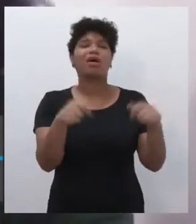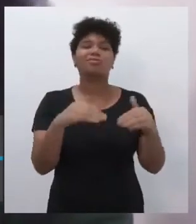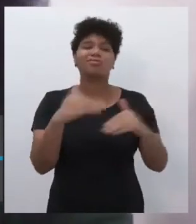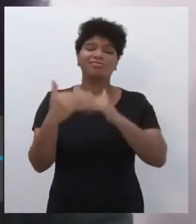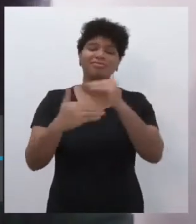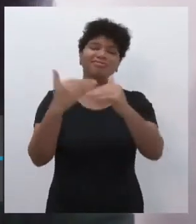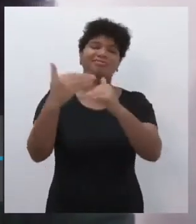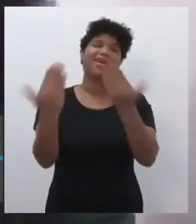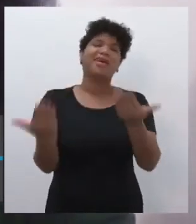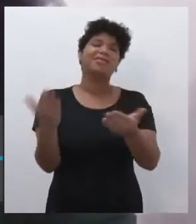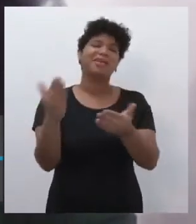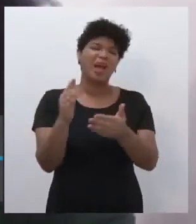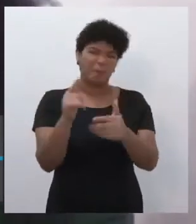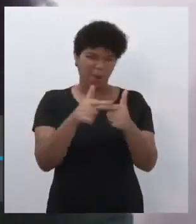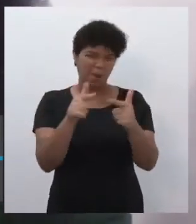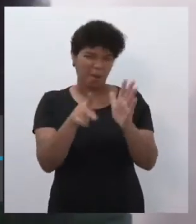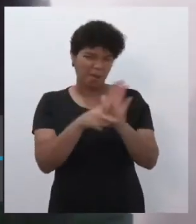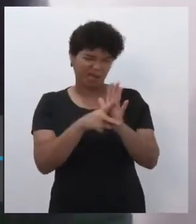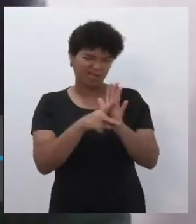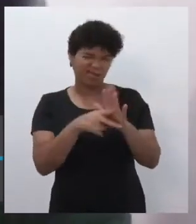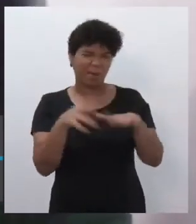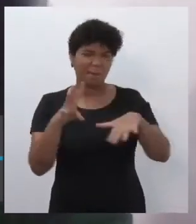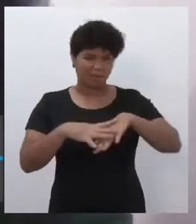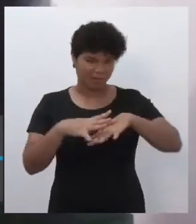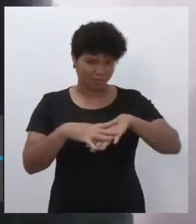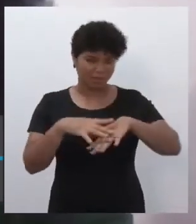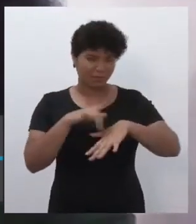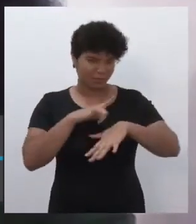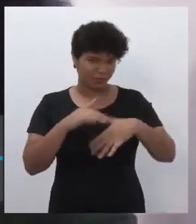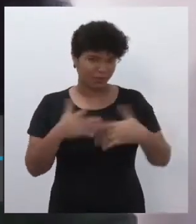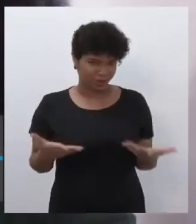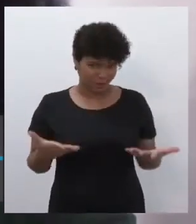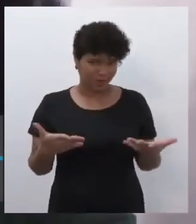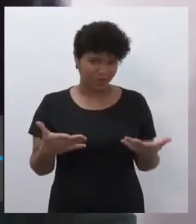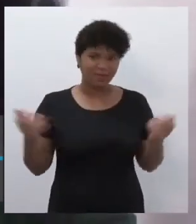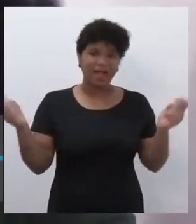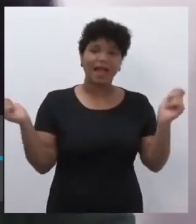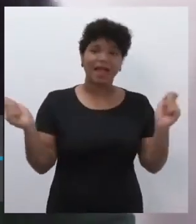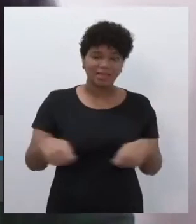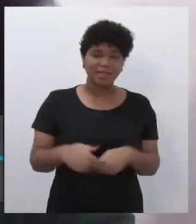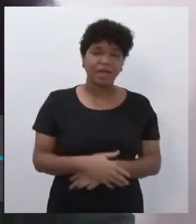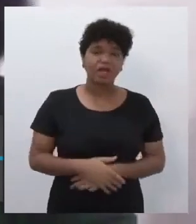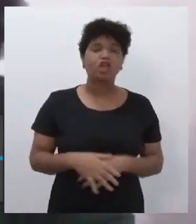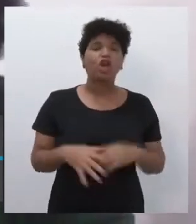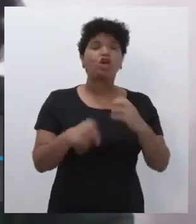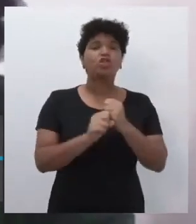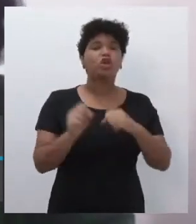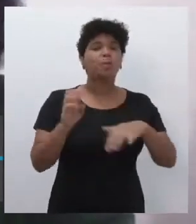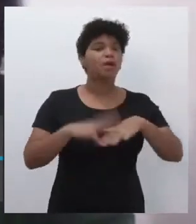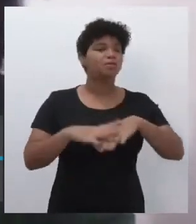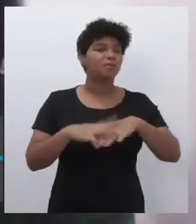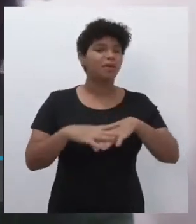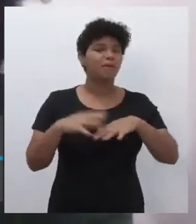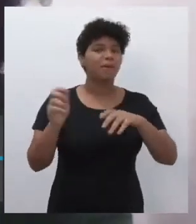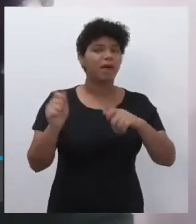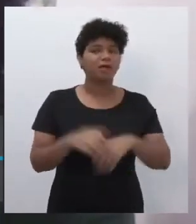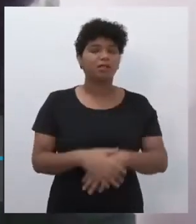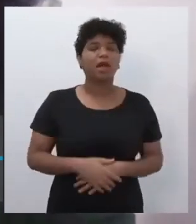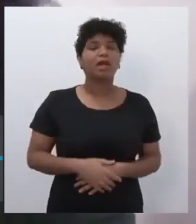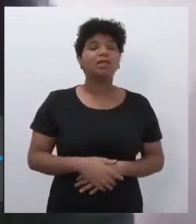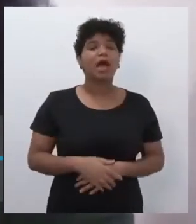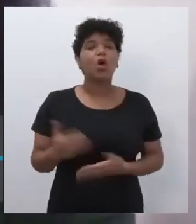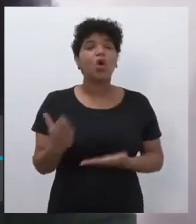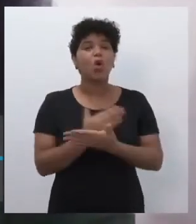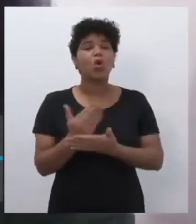elaboração de problemas, né? Com a resolução de operações um pouco mais simples, com números naturais de 2 ordens e com